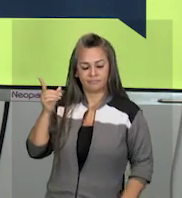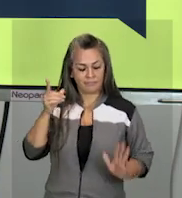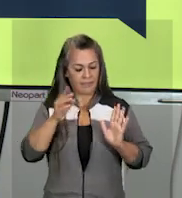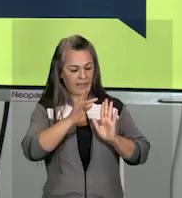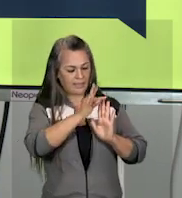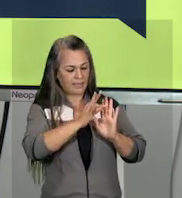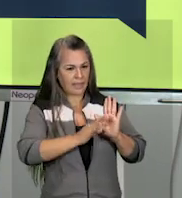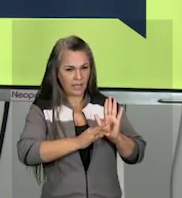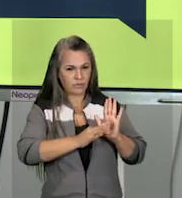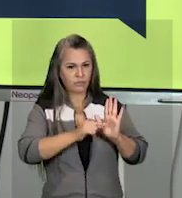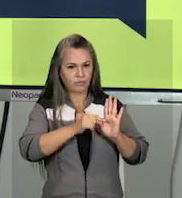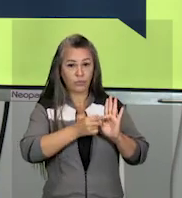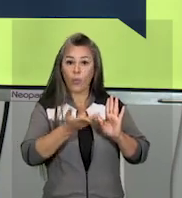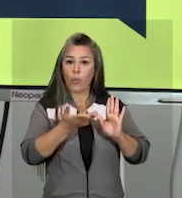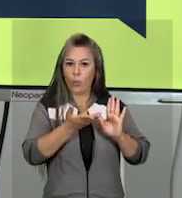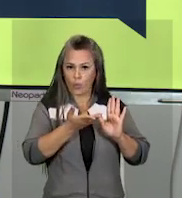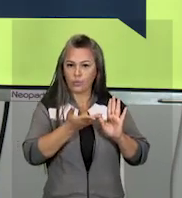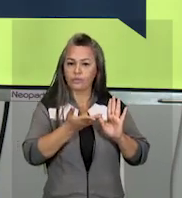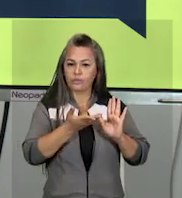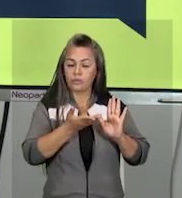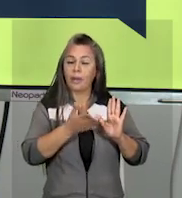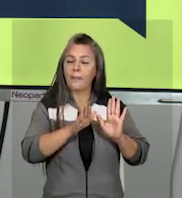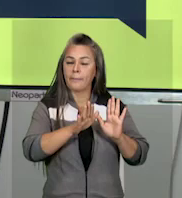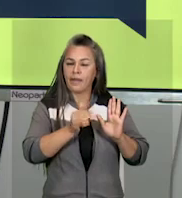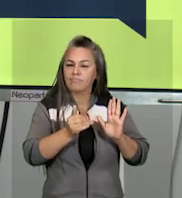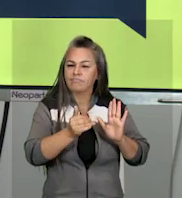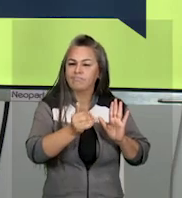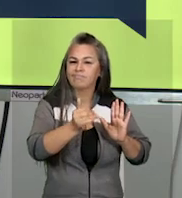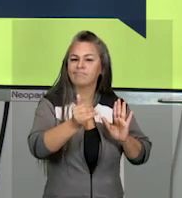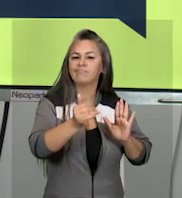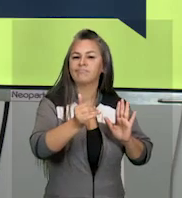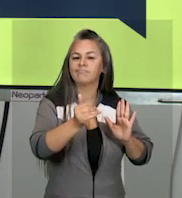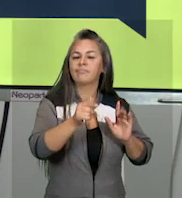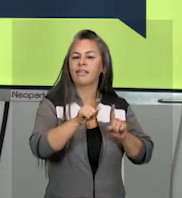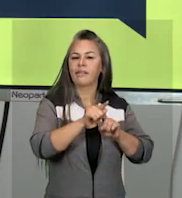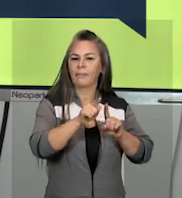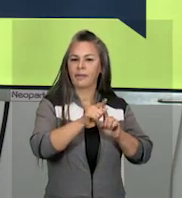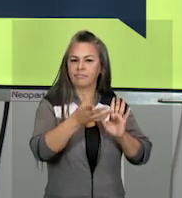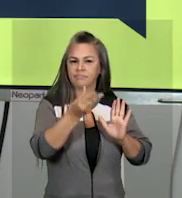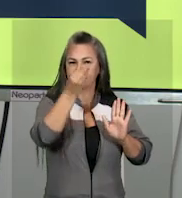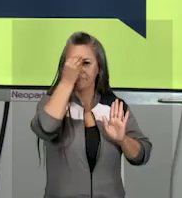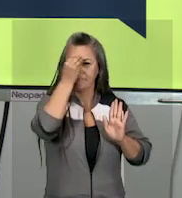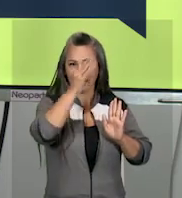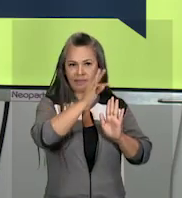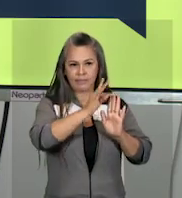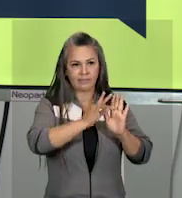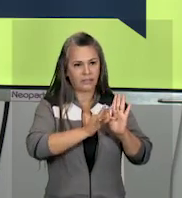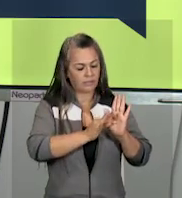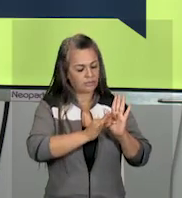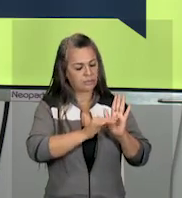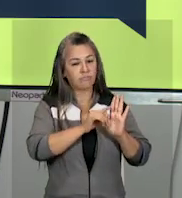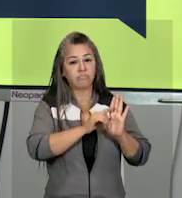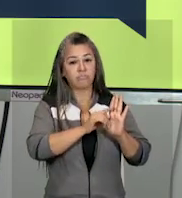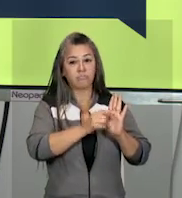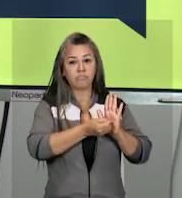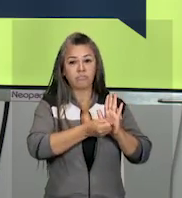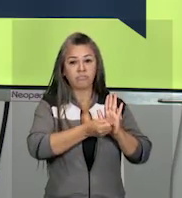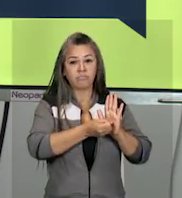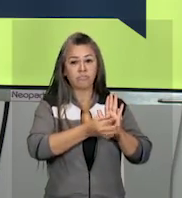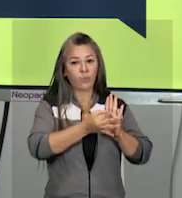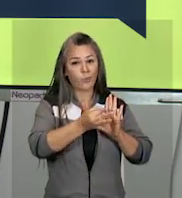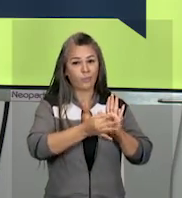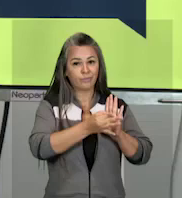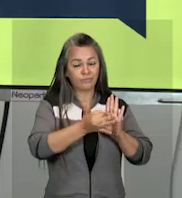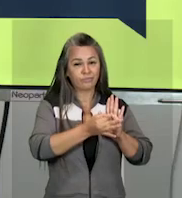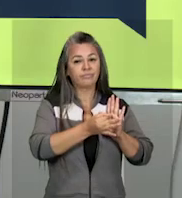não só nesta aula, em outras aulas também, outros textos também. Reivindicatórios, que faz uma reivindicação, ou propositório,